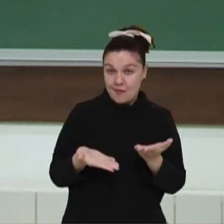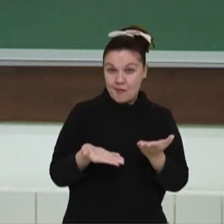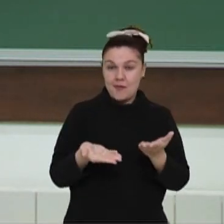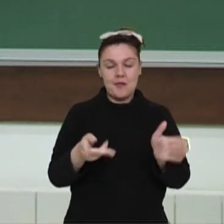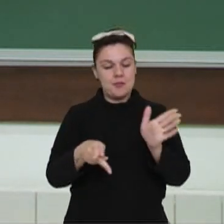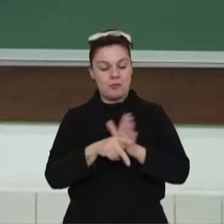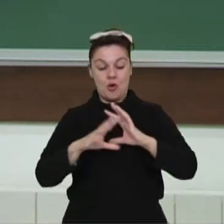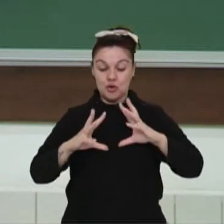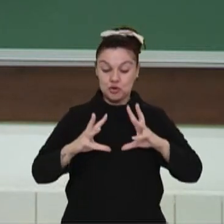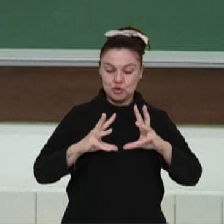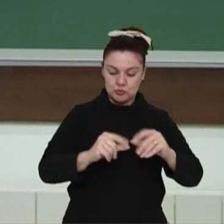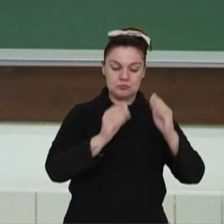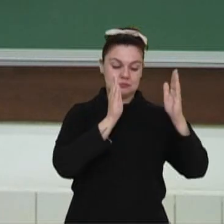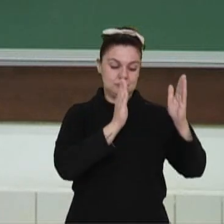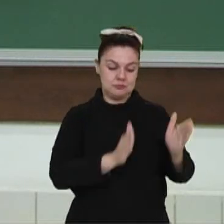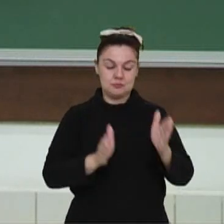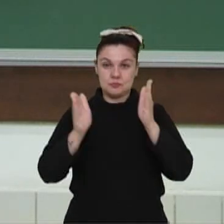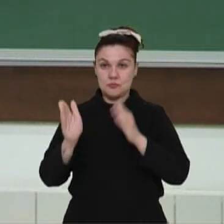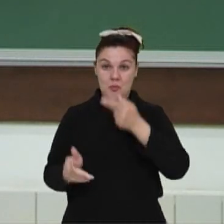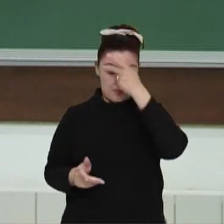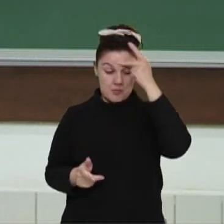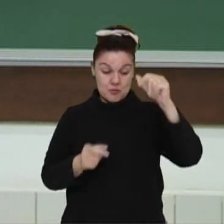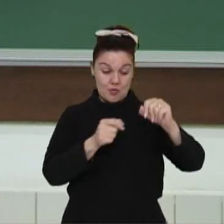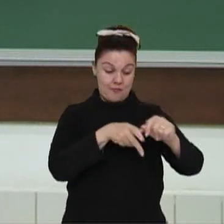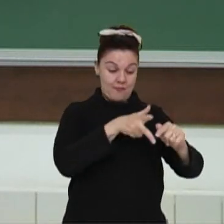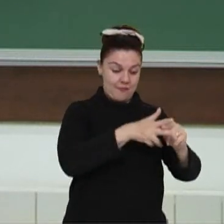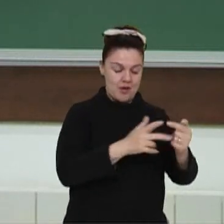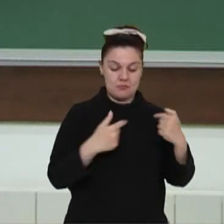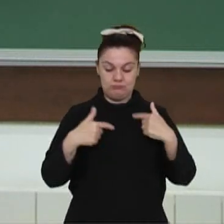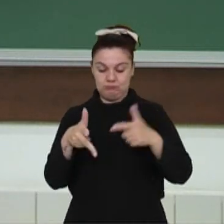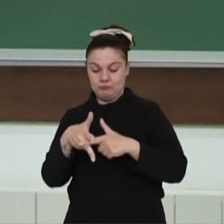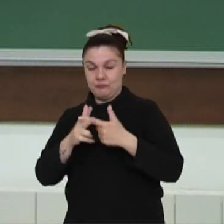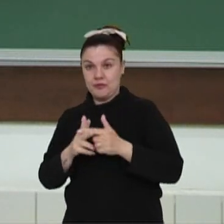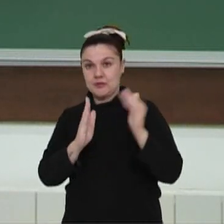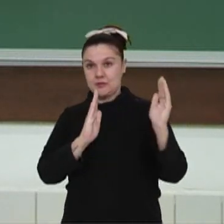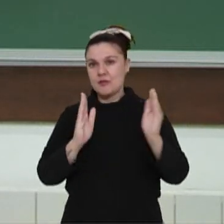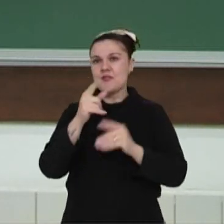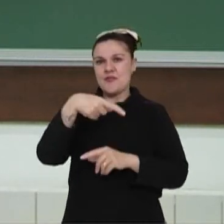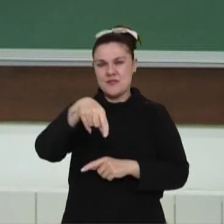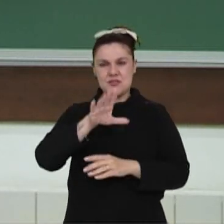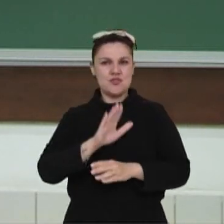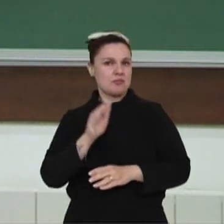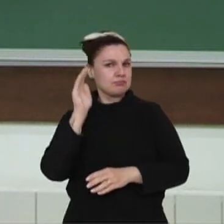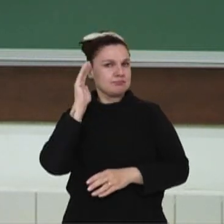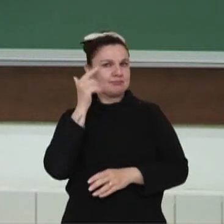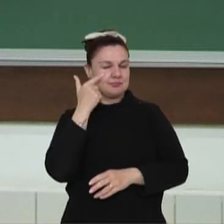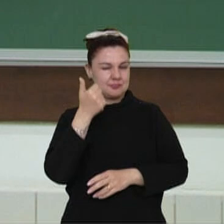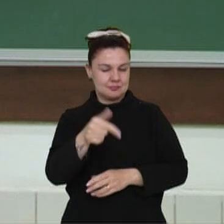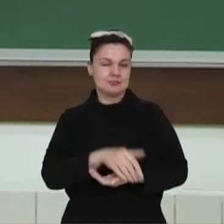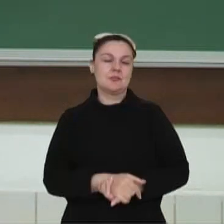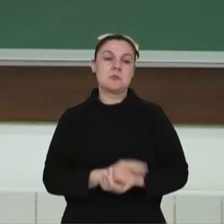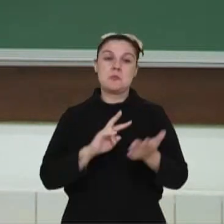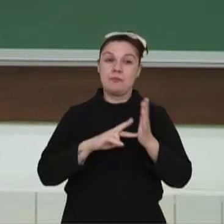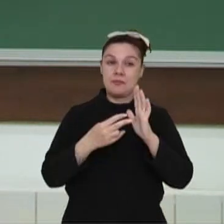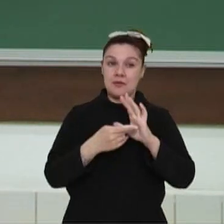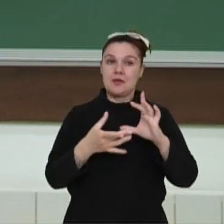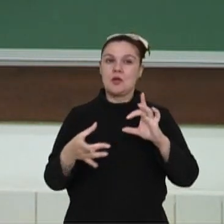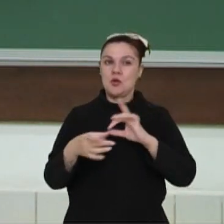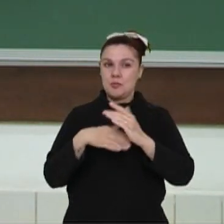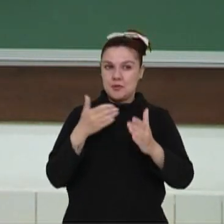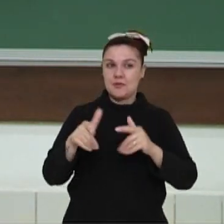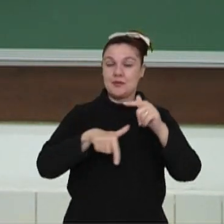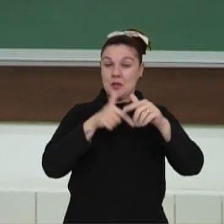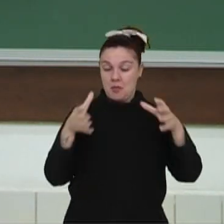trabalhos são coletivos, cada um faz uma coisa, isso que esses terminhos que vocês já devem ter ouvido significam. Então, cooperação avançada,